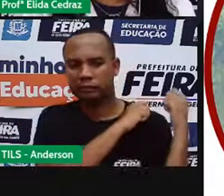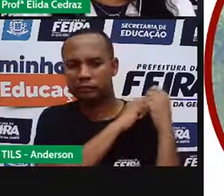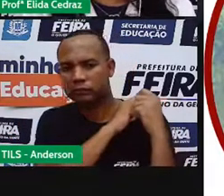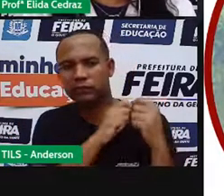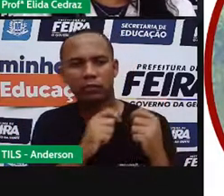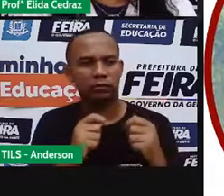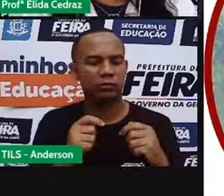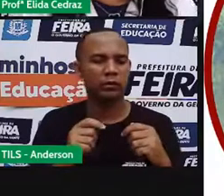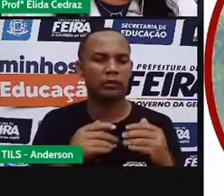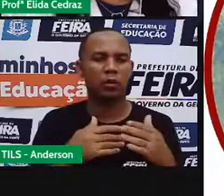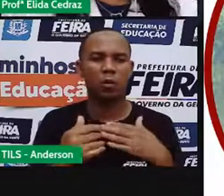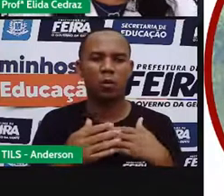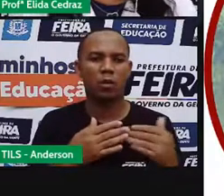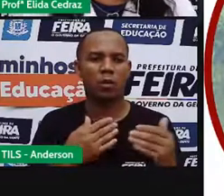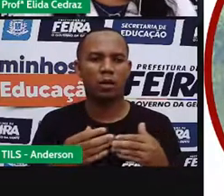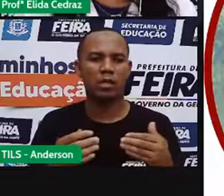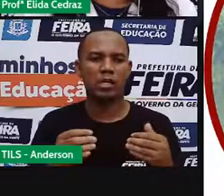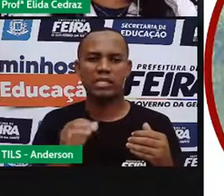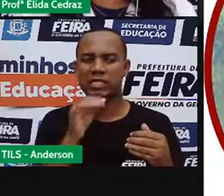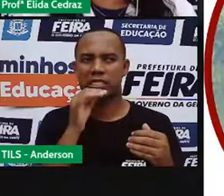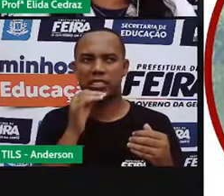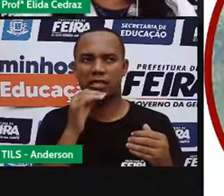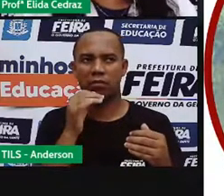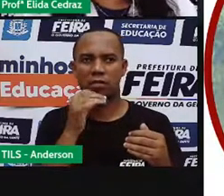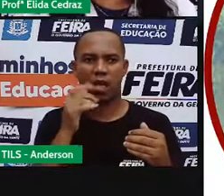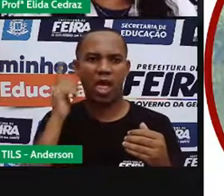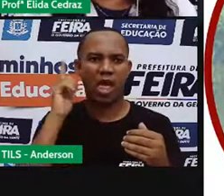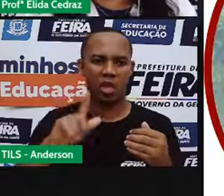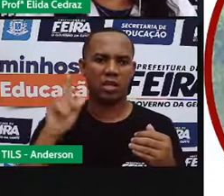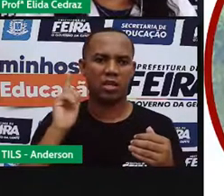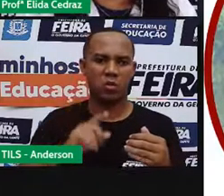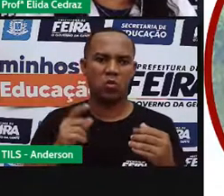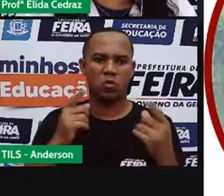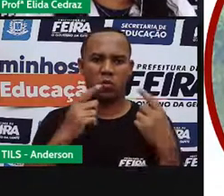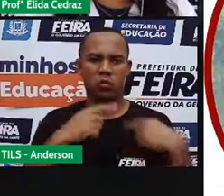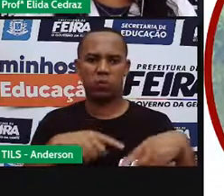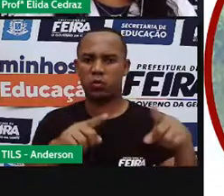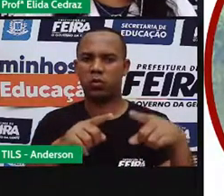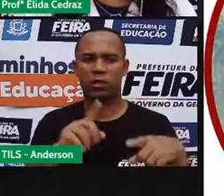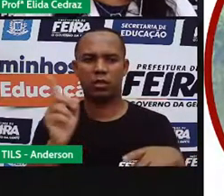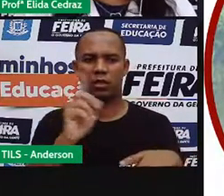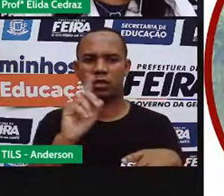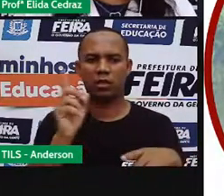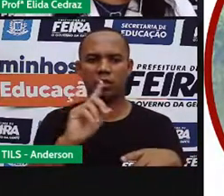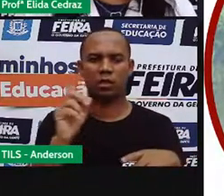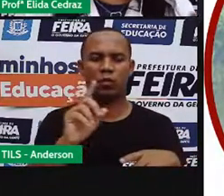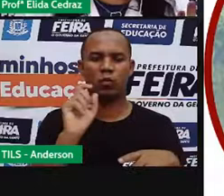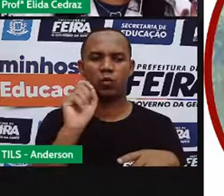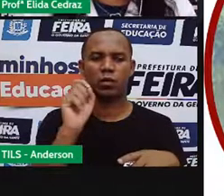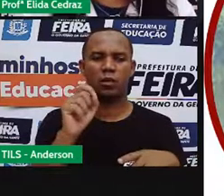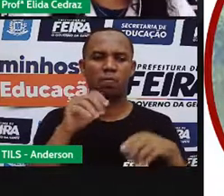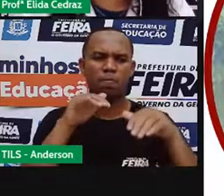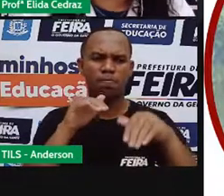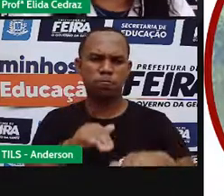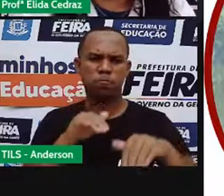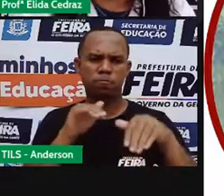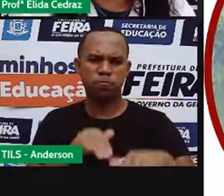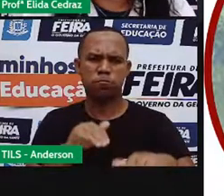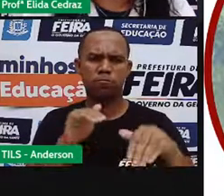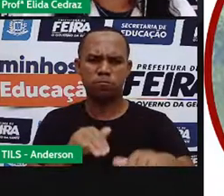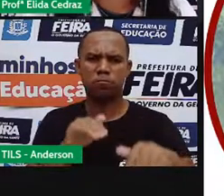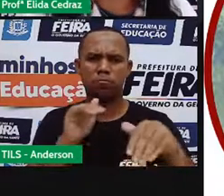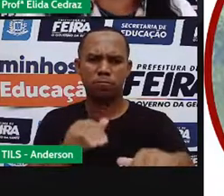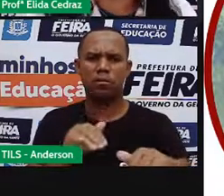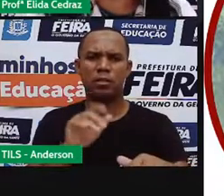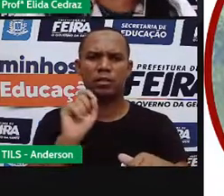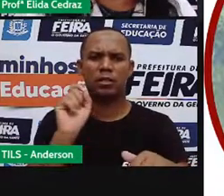coisas. Não foi um exército que ganhou a guerra da independência. Nós contamos com os exércitos de Pierre